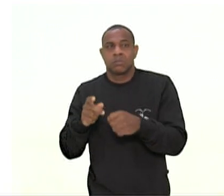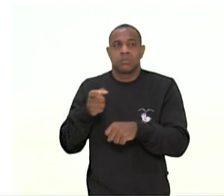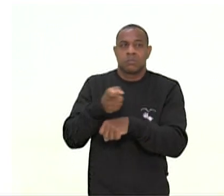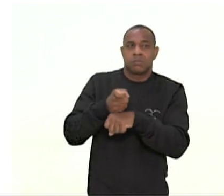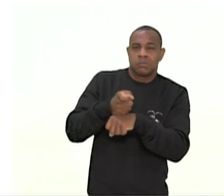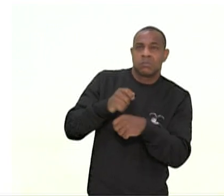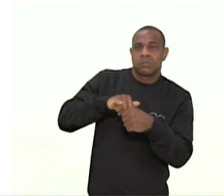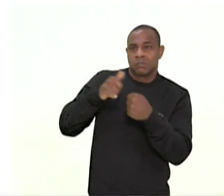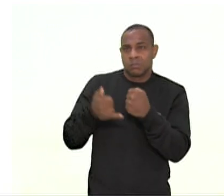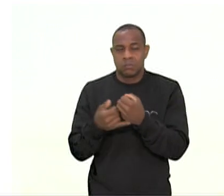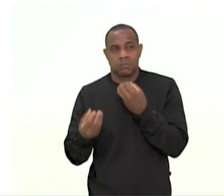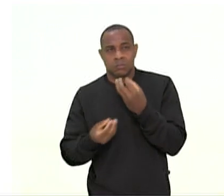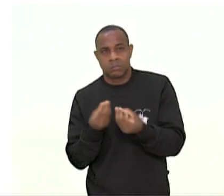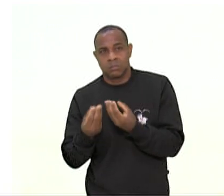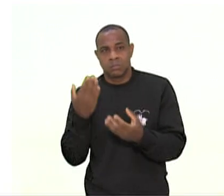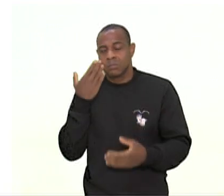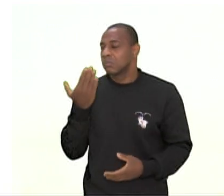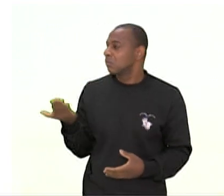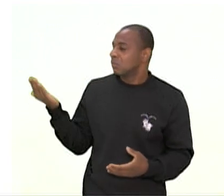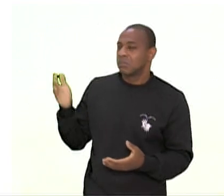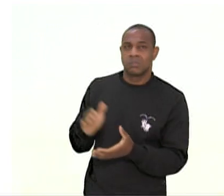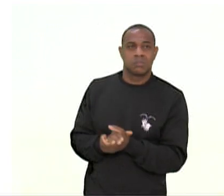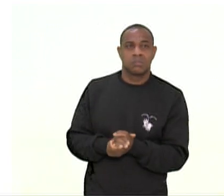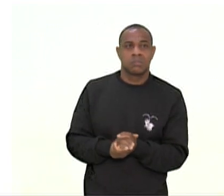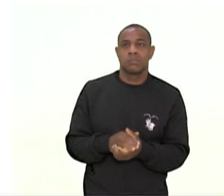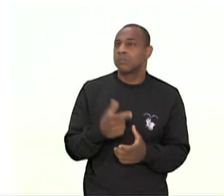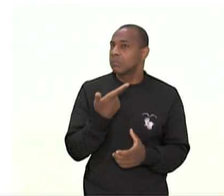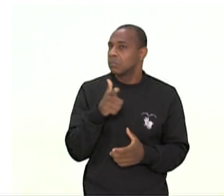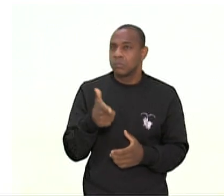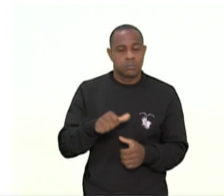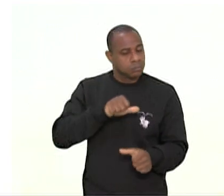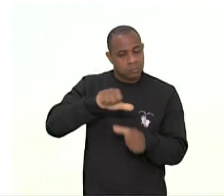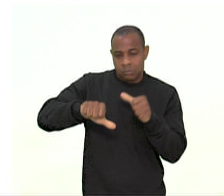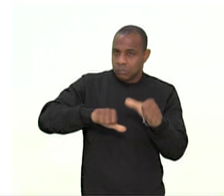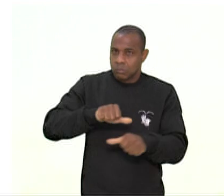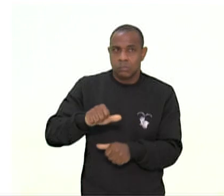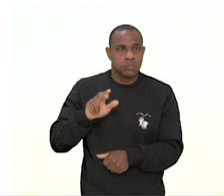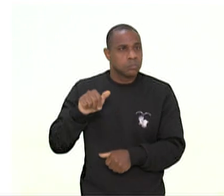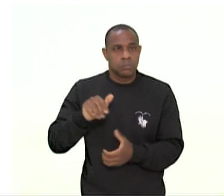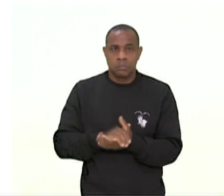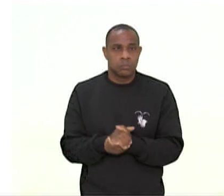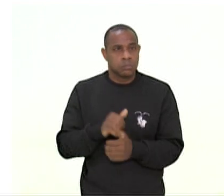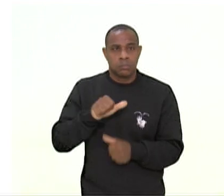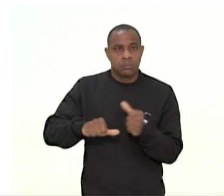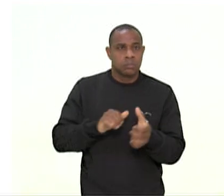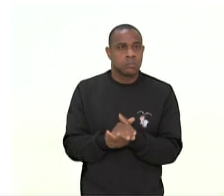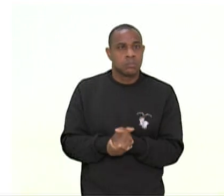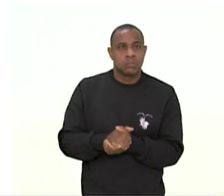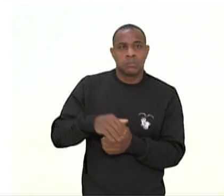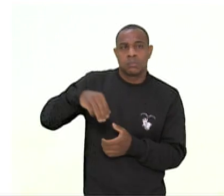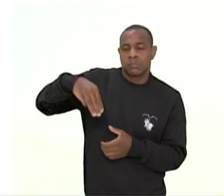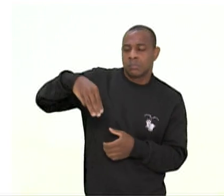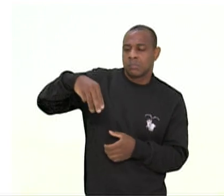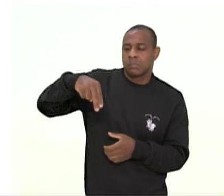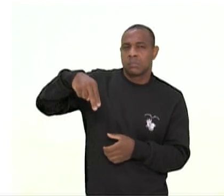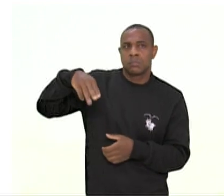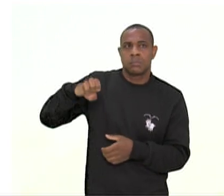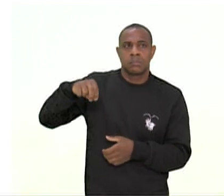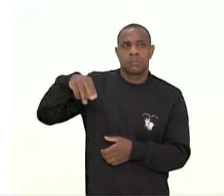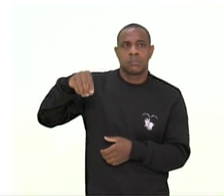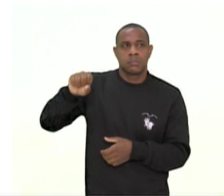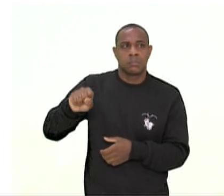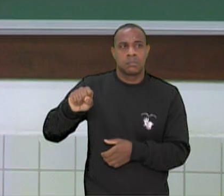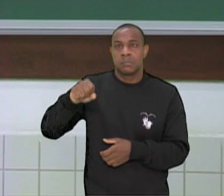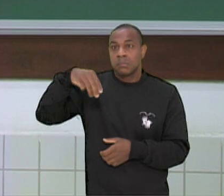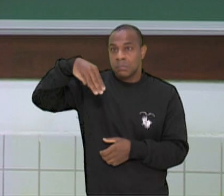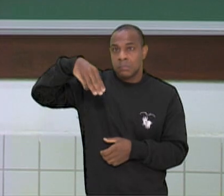advérbio, ela permanece sempre invariável, tá? Professora, quer dizer que a palavra menos não existe?